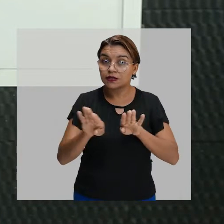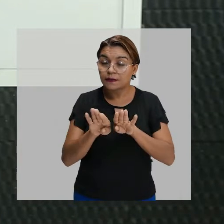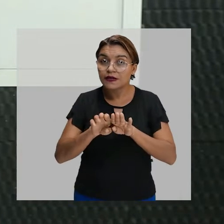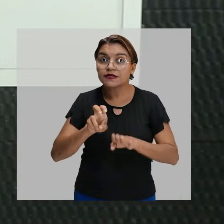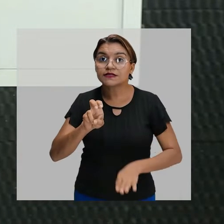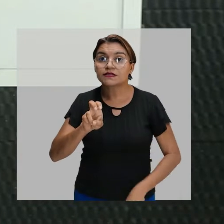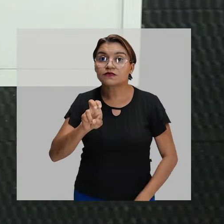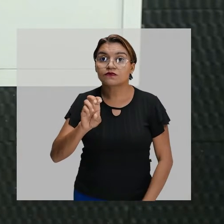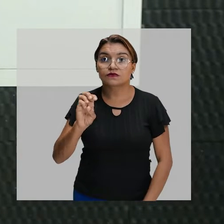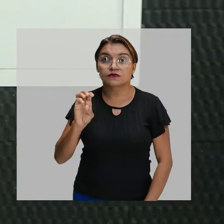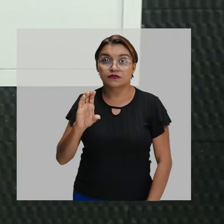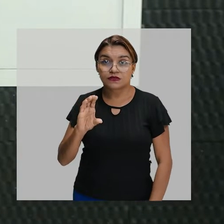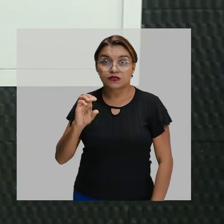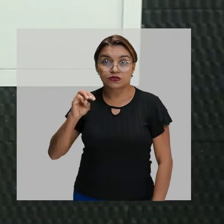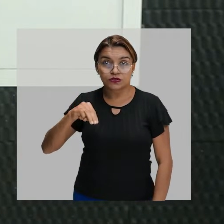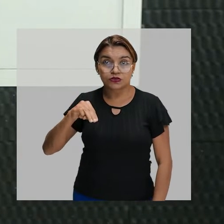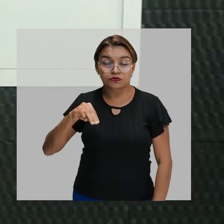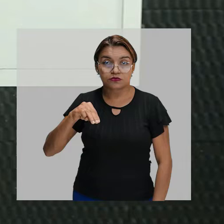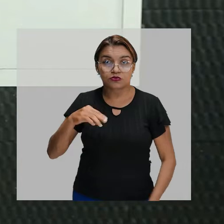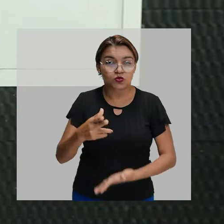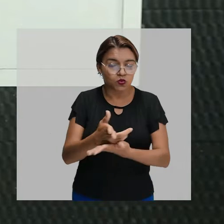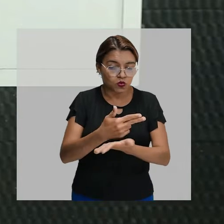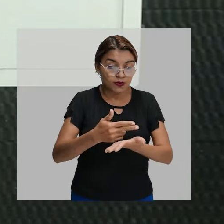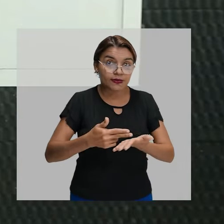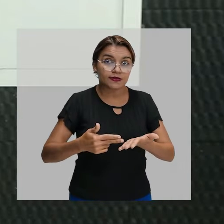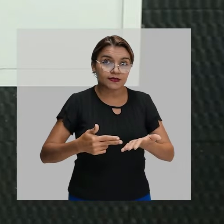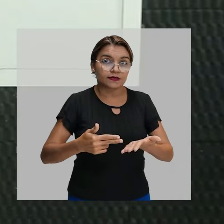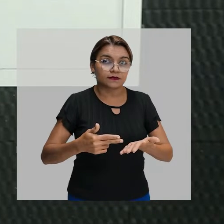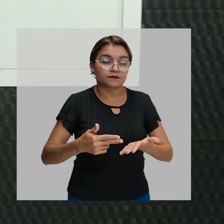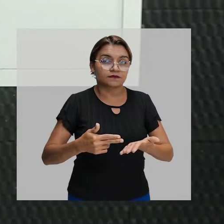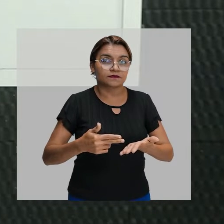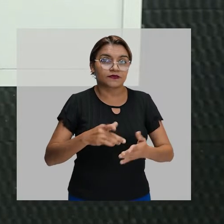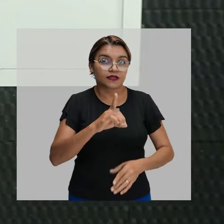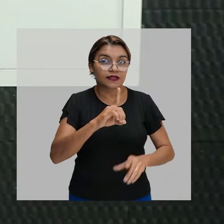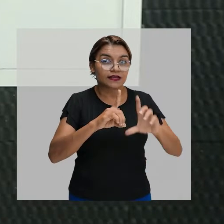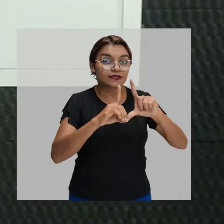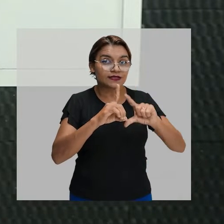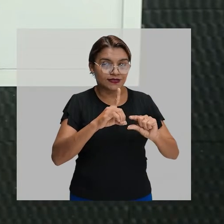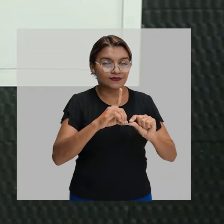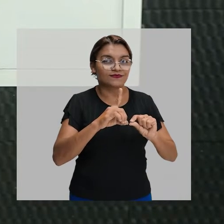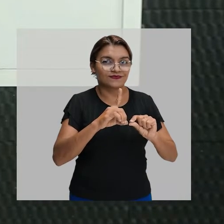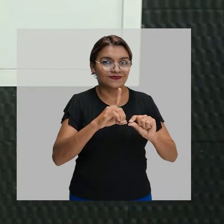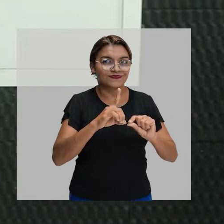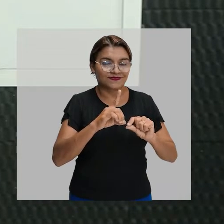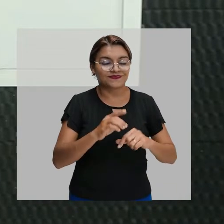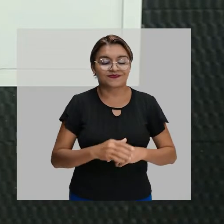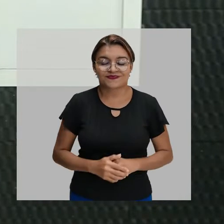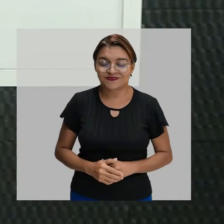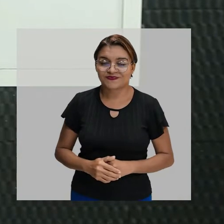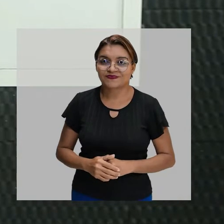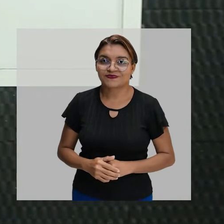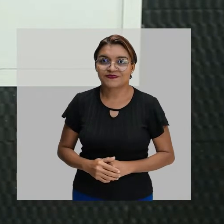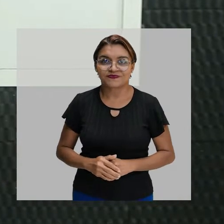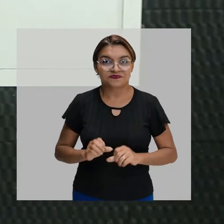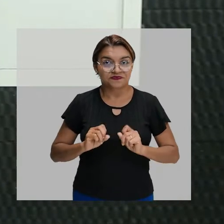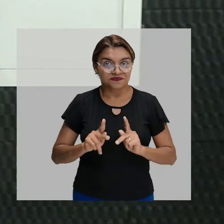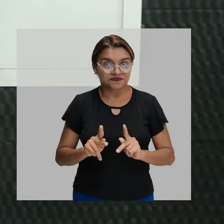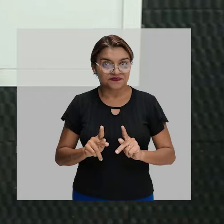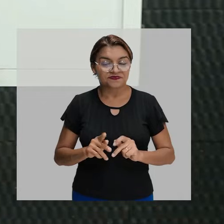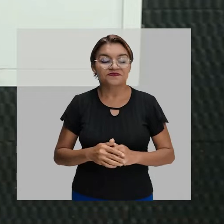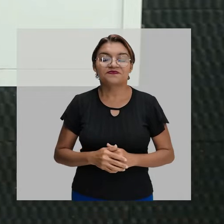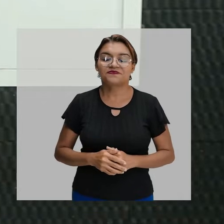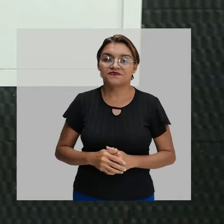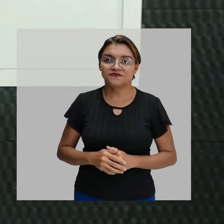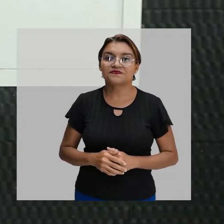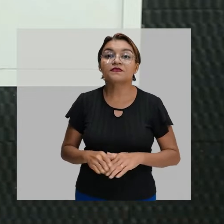a distância no desenho é de 5 cm que é o desenho né para nosso desenho certo